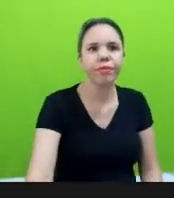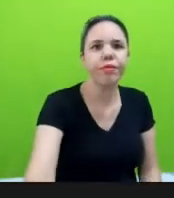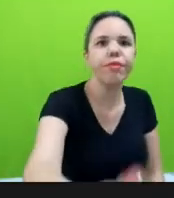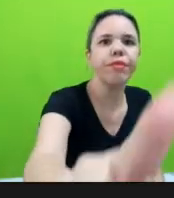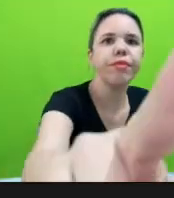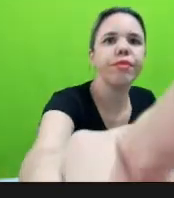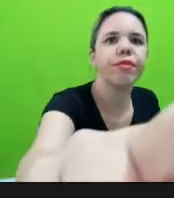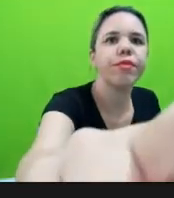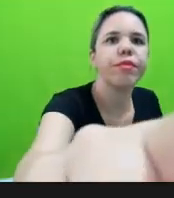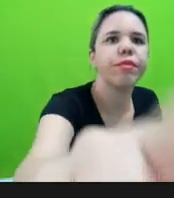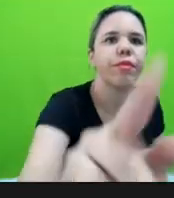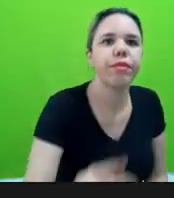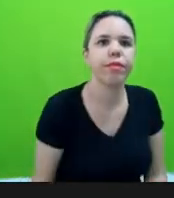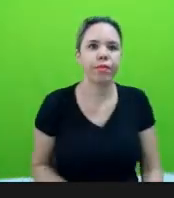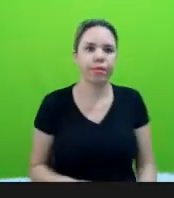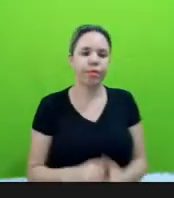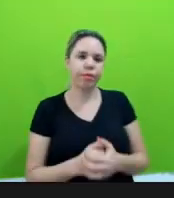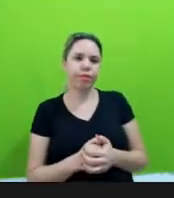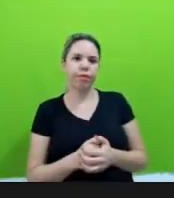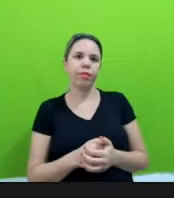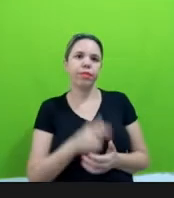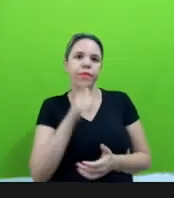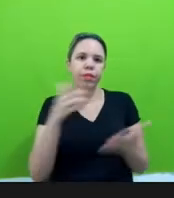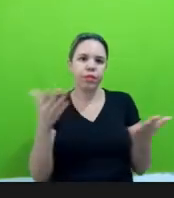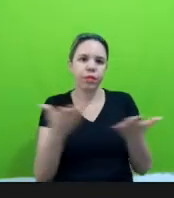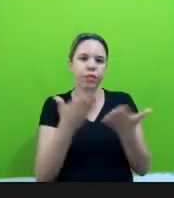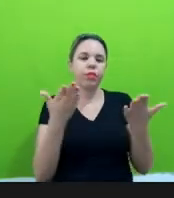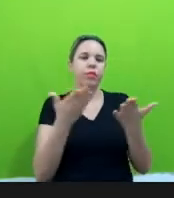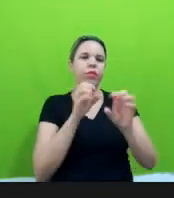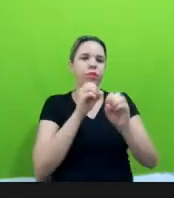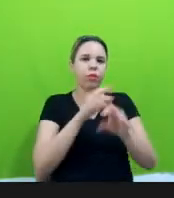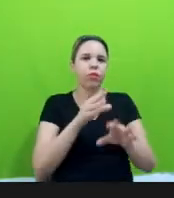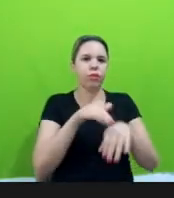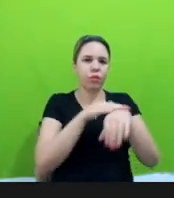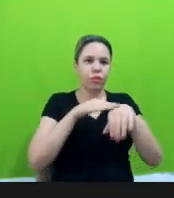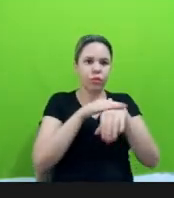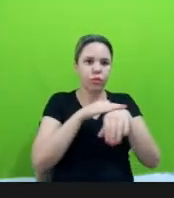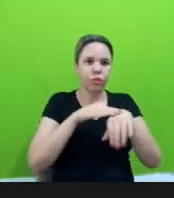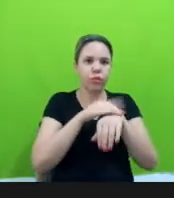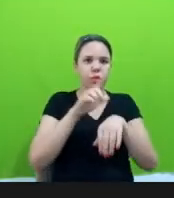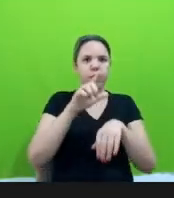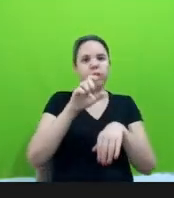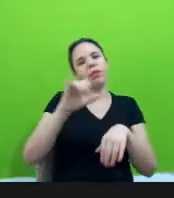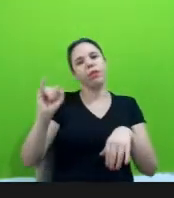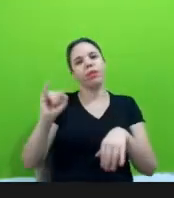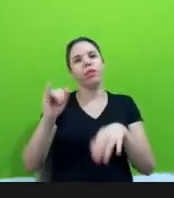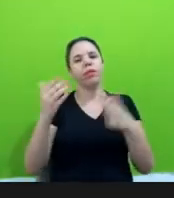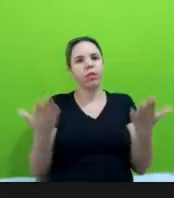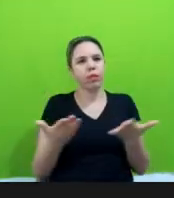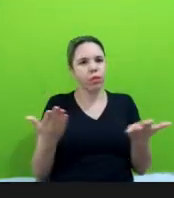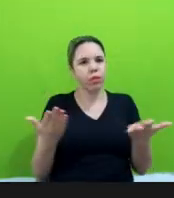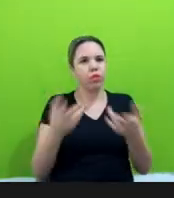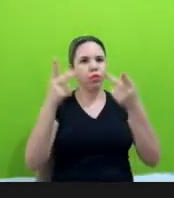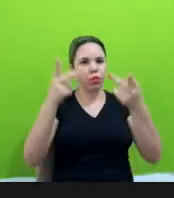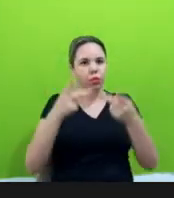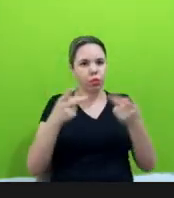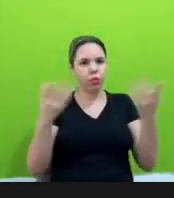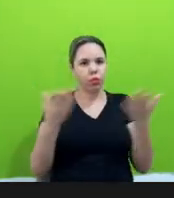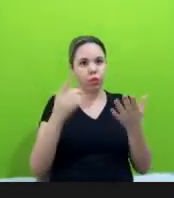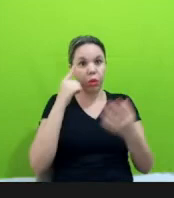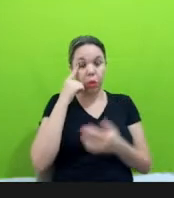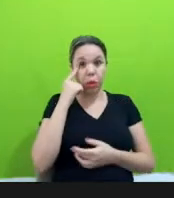momento, é um ativo muito importante, a gente já vai direto conversar com o Léo Arcoverde, que é um dos nossos convidados de hoje.